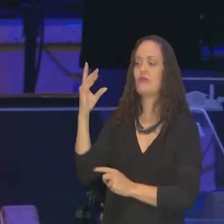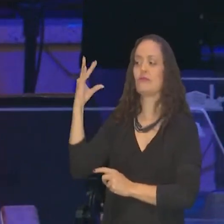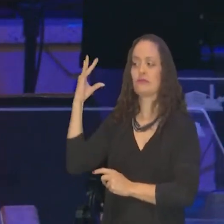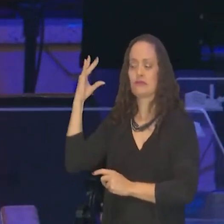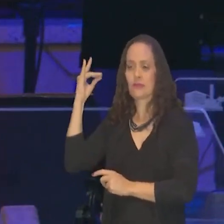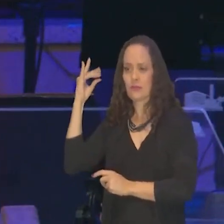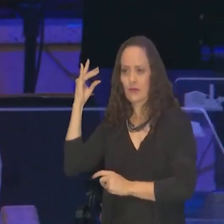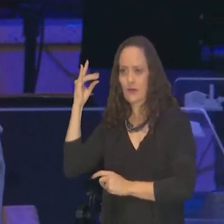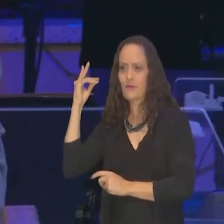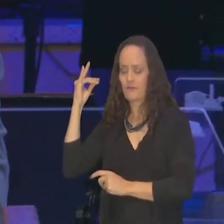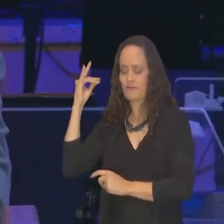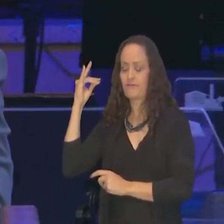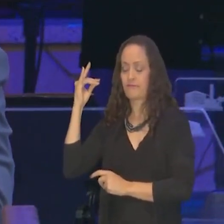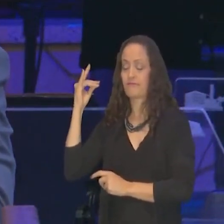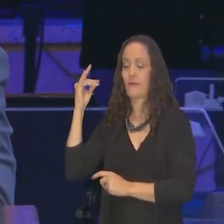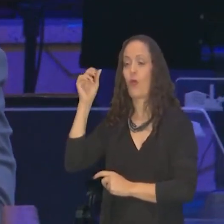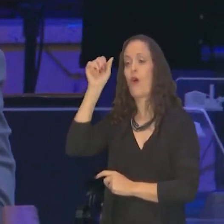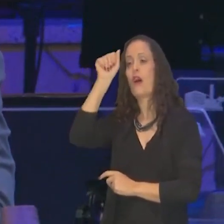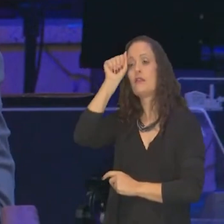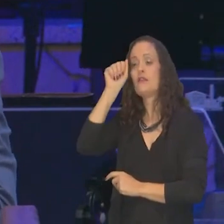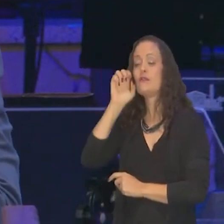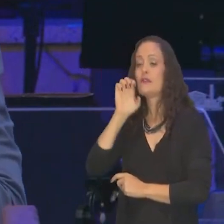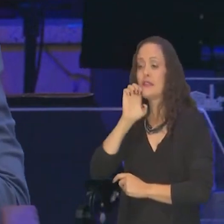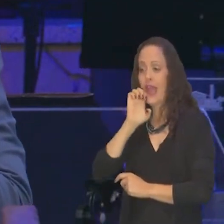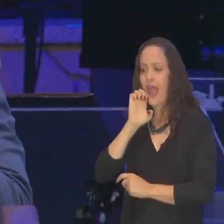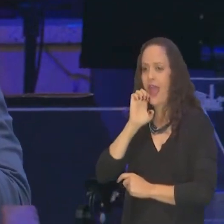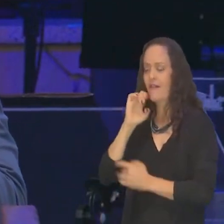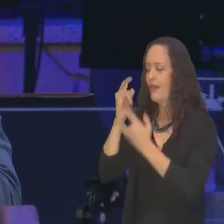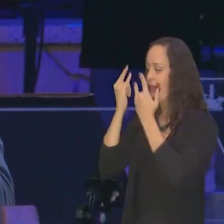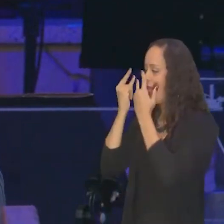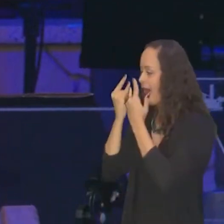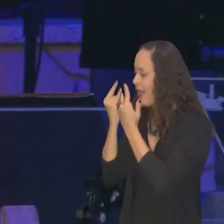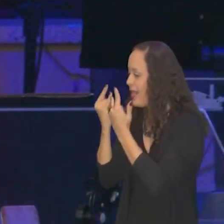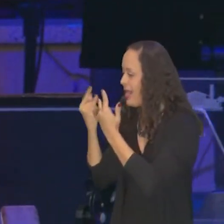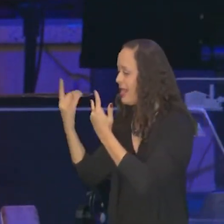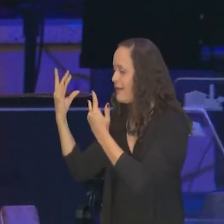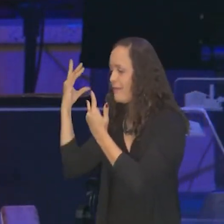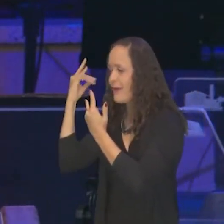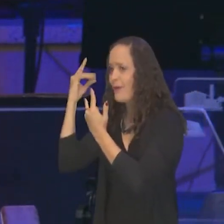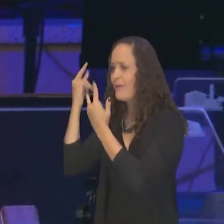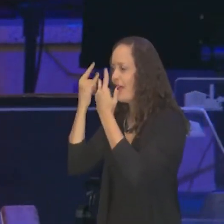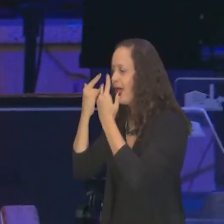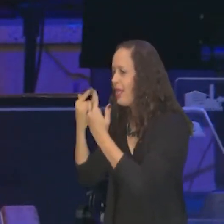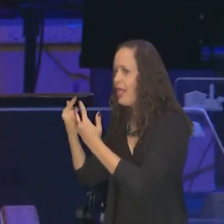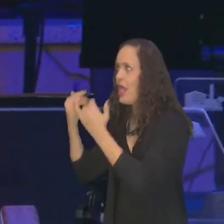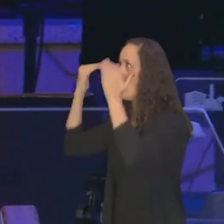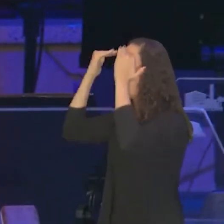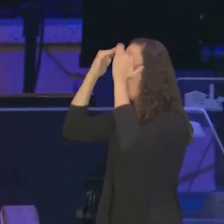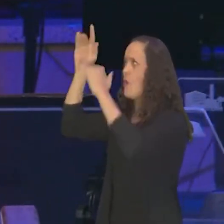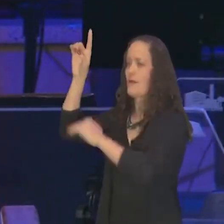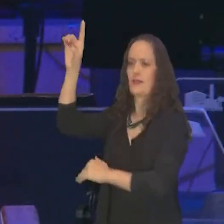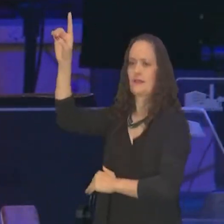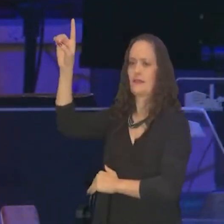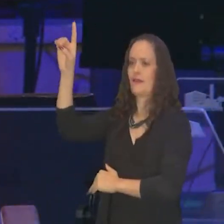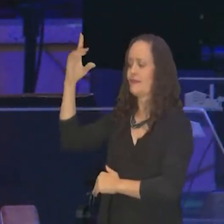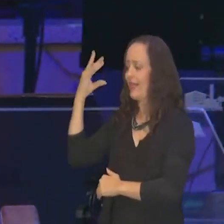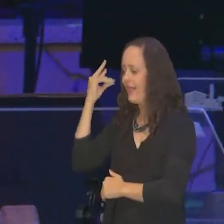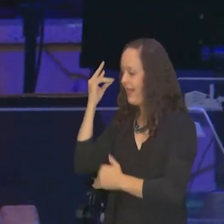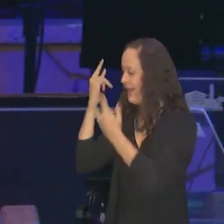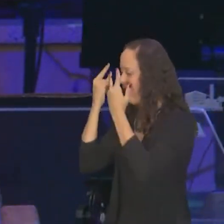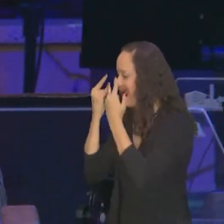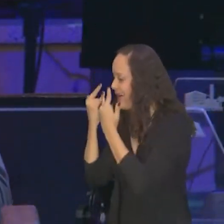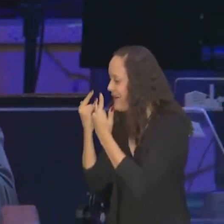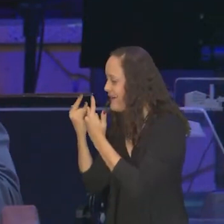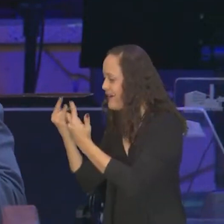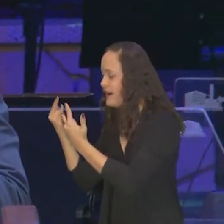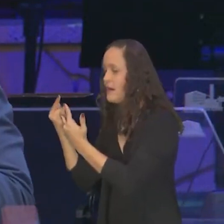o primeiro casal cai, cede à tentação pelo fato da desobediência acontecer, e ali está estampada no